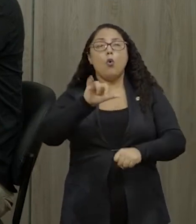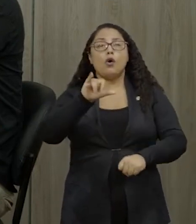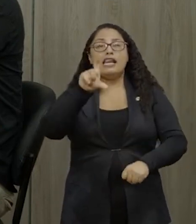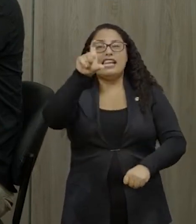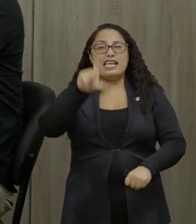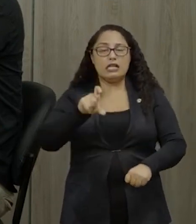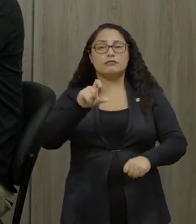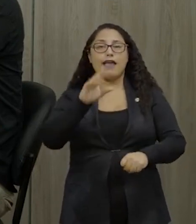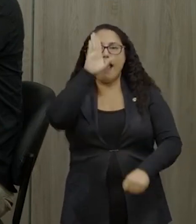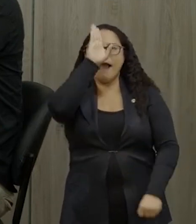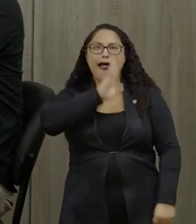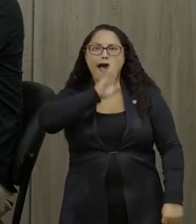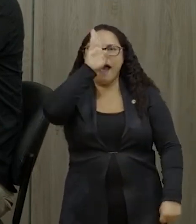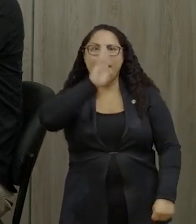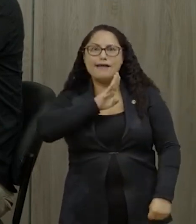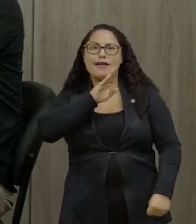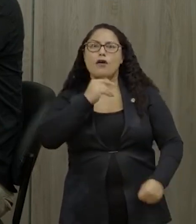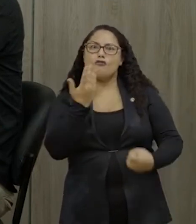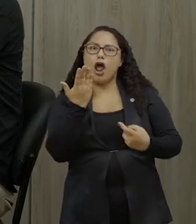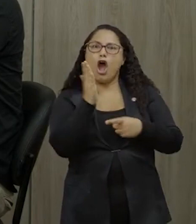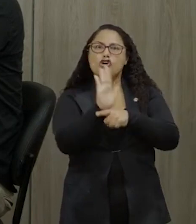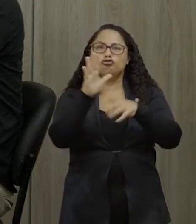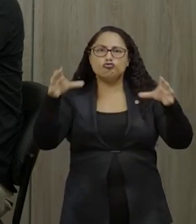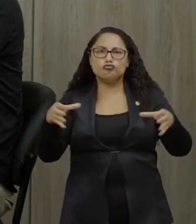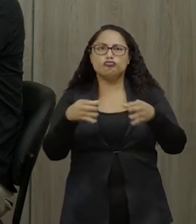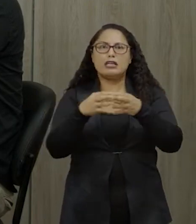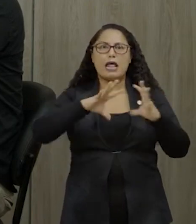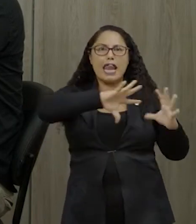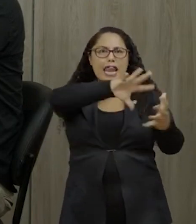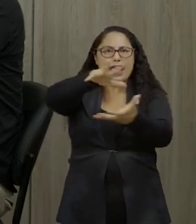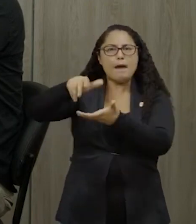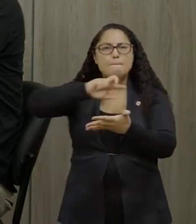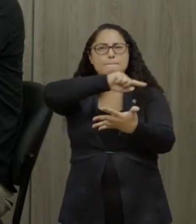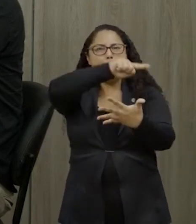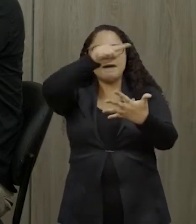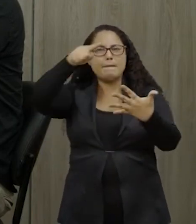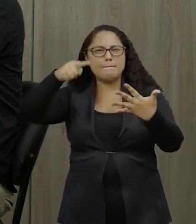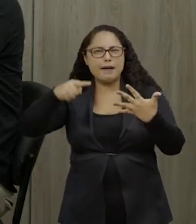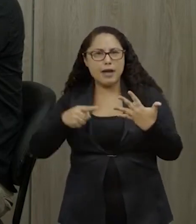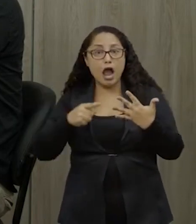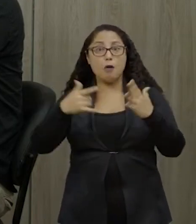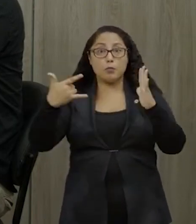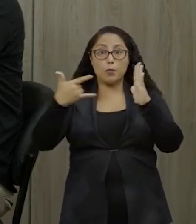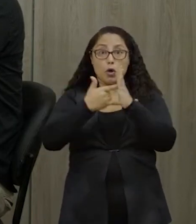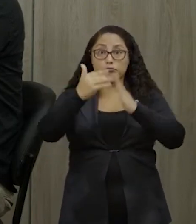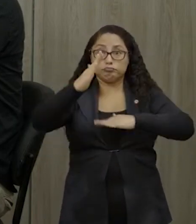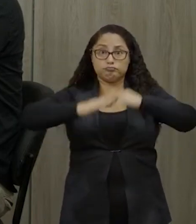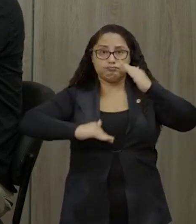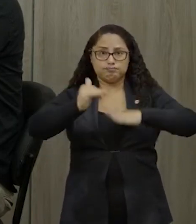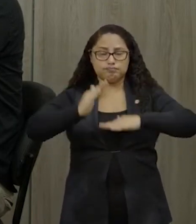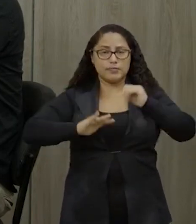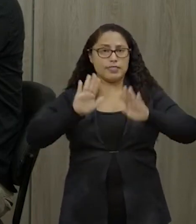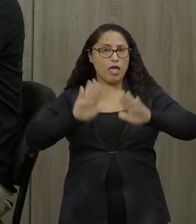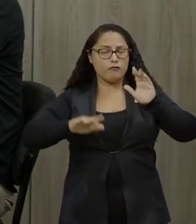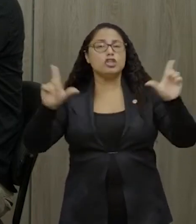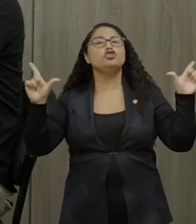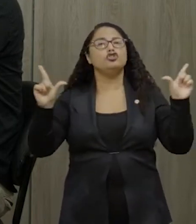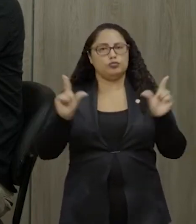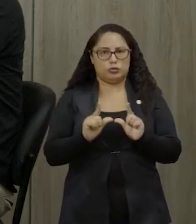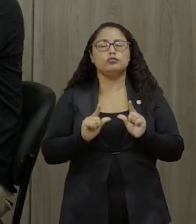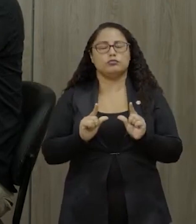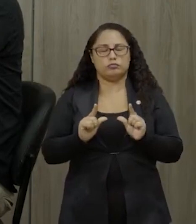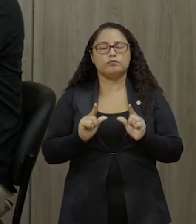sistema operacional gratuito, ele foi feito com cooperação internacional de Sim. vários programadores. Uhum. Talvez isso diminua um